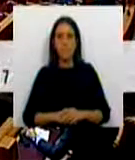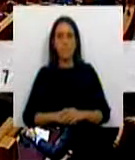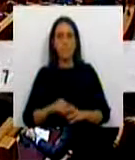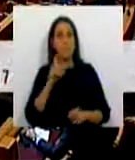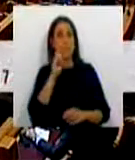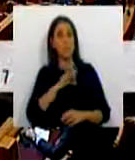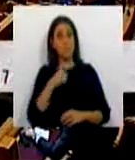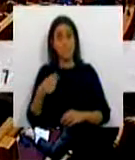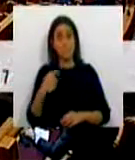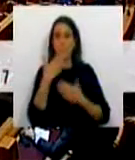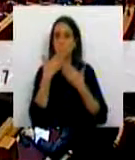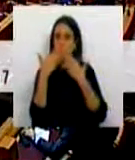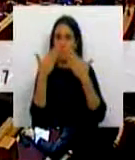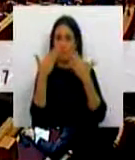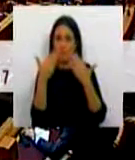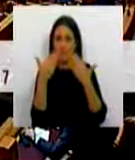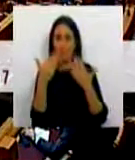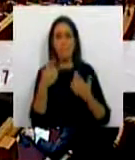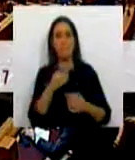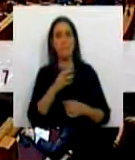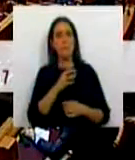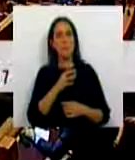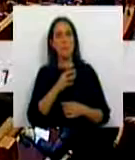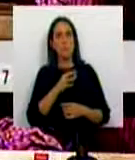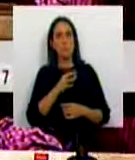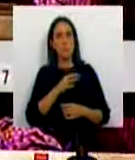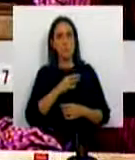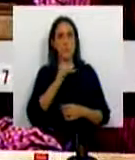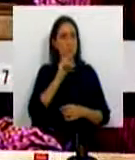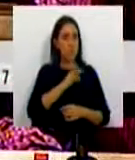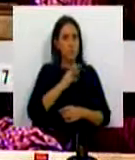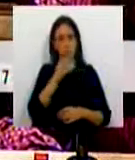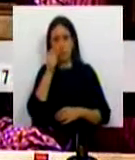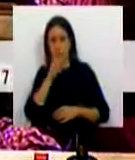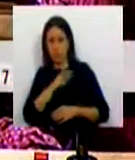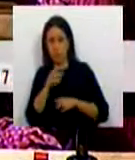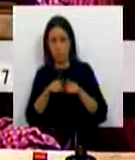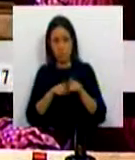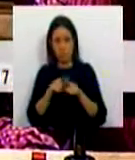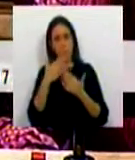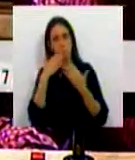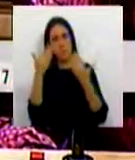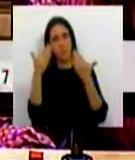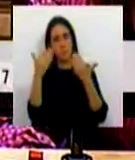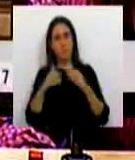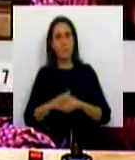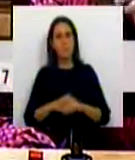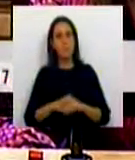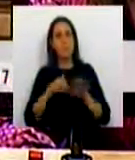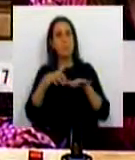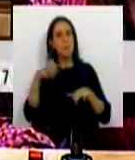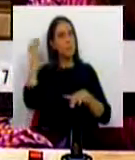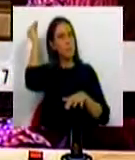Muito obrigado, Sra. Presidente. Muito obrigado, Senhoras e Srs. Deputados. A Assembleia da